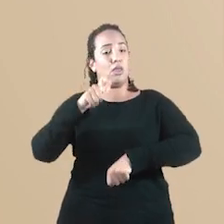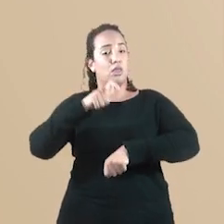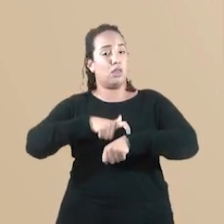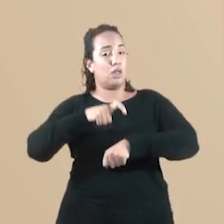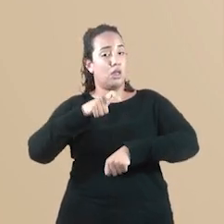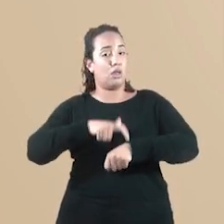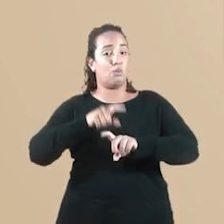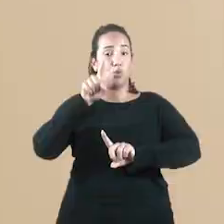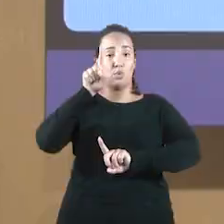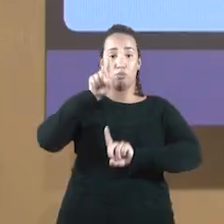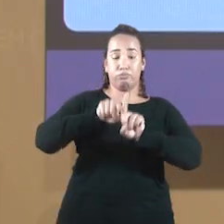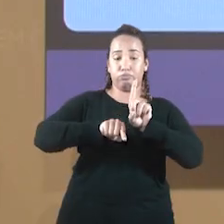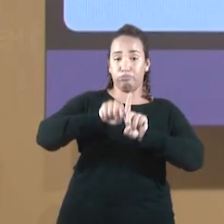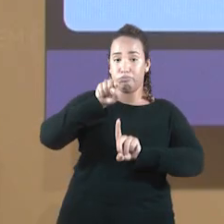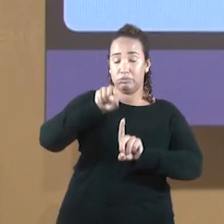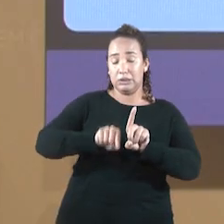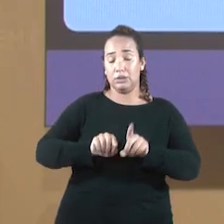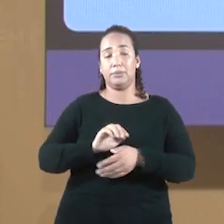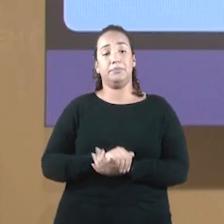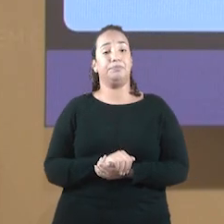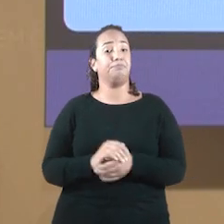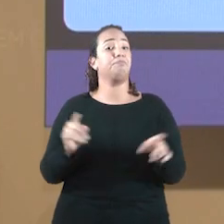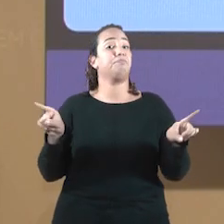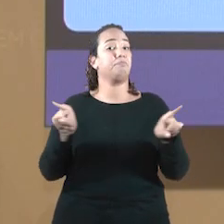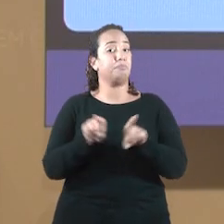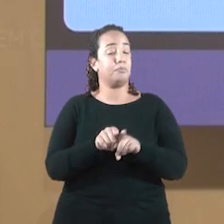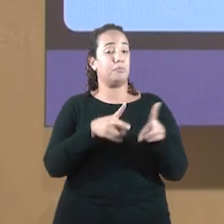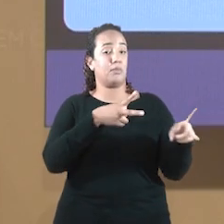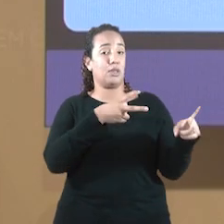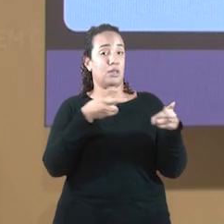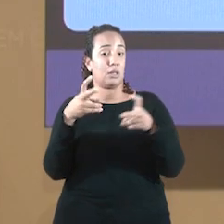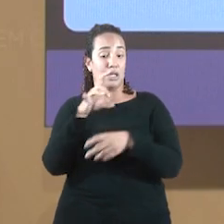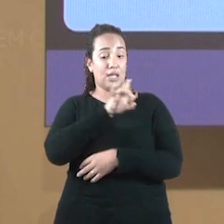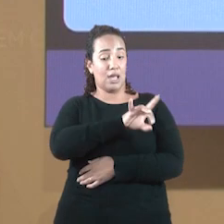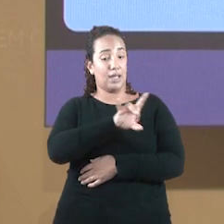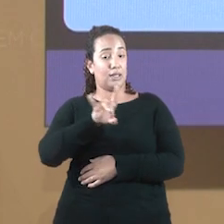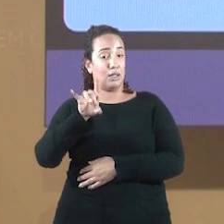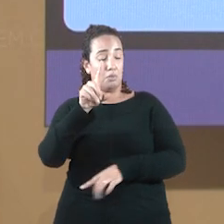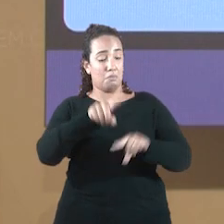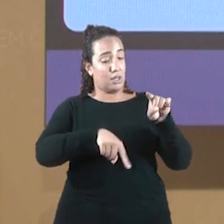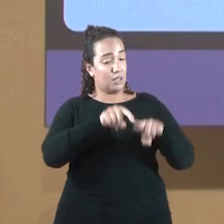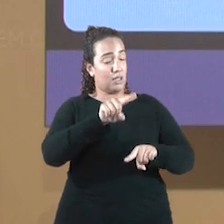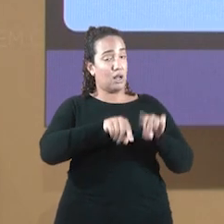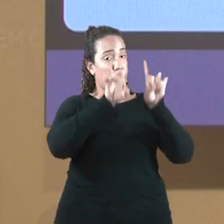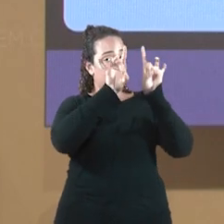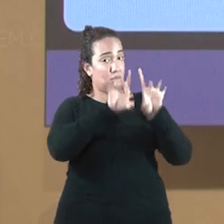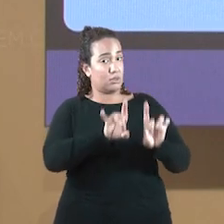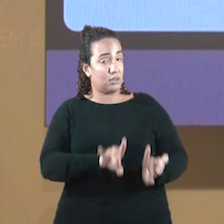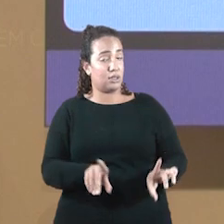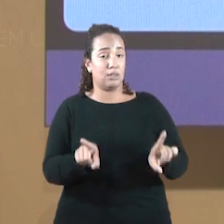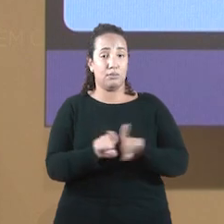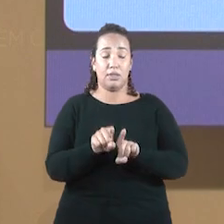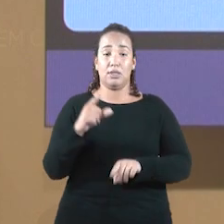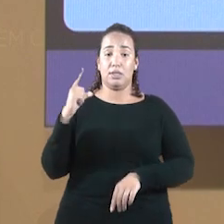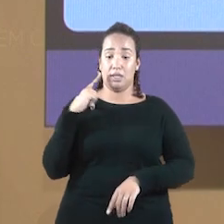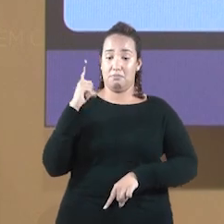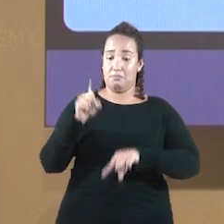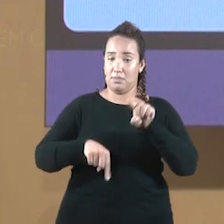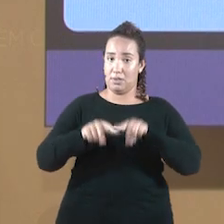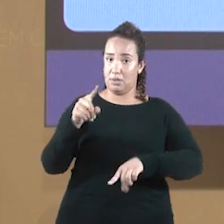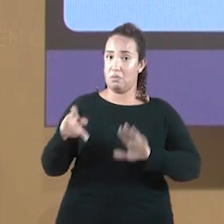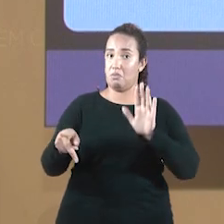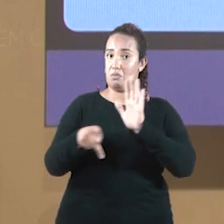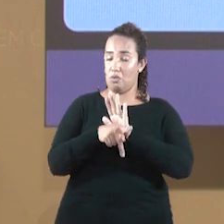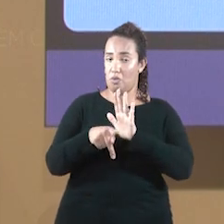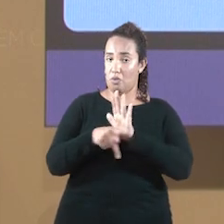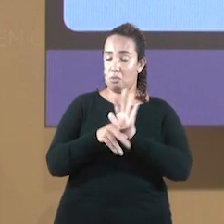e temperatura. Vimos que cada uma mede algo específico e tem seus próprios instrumentos de